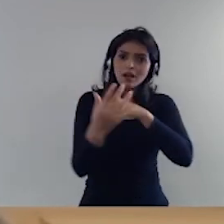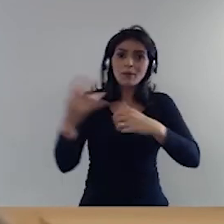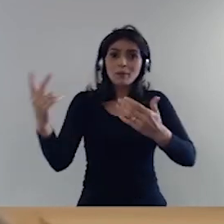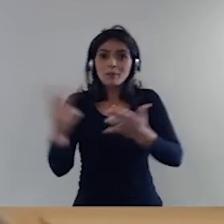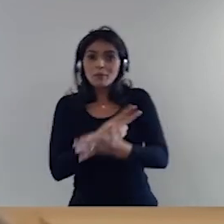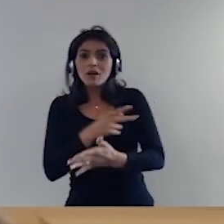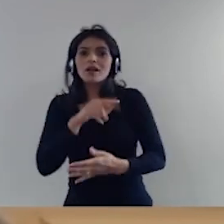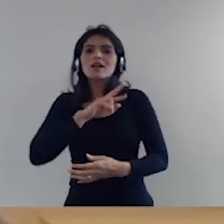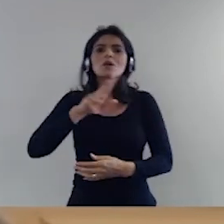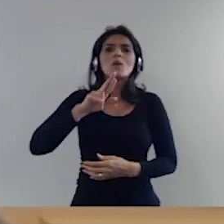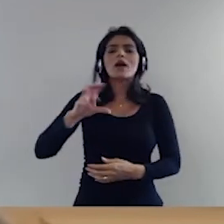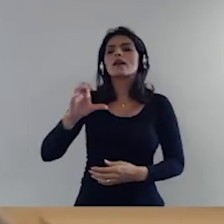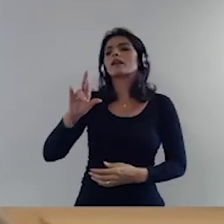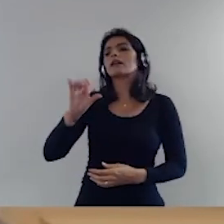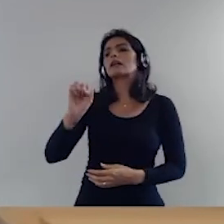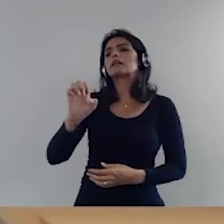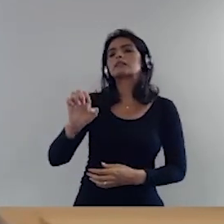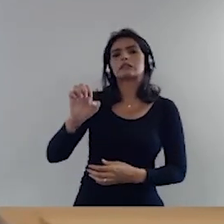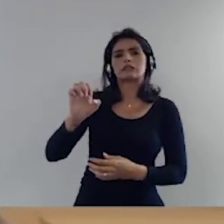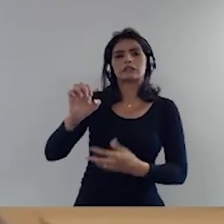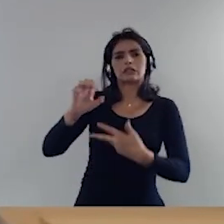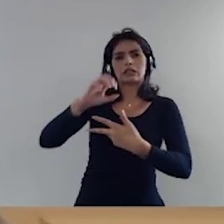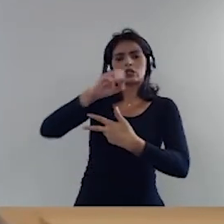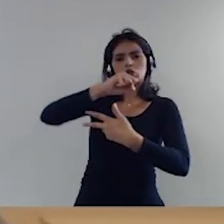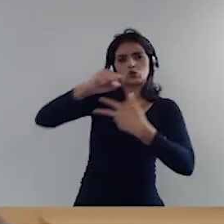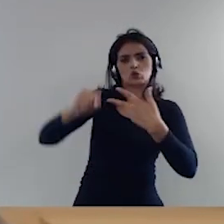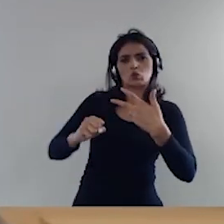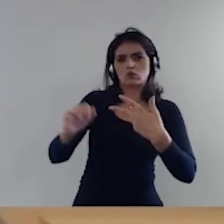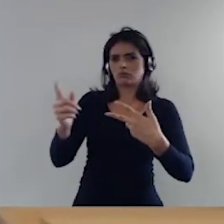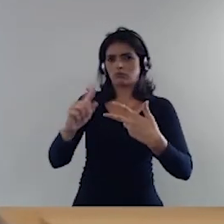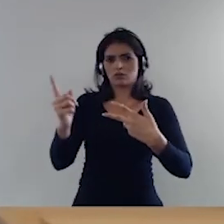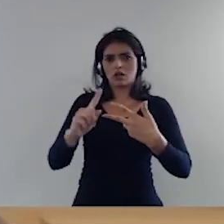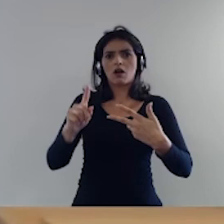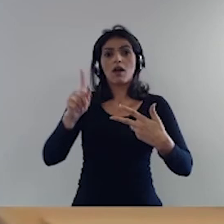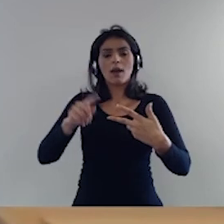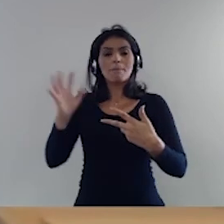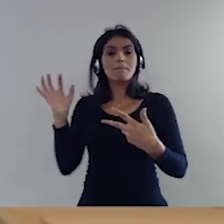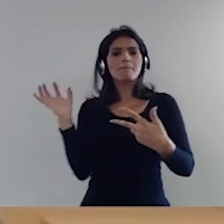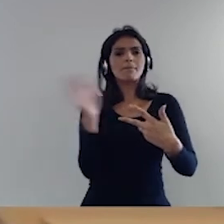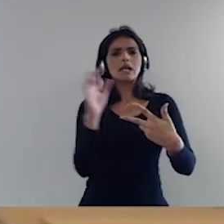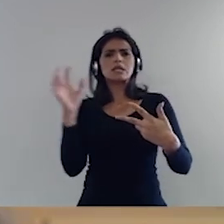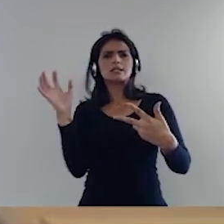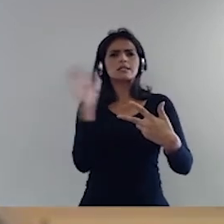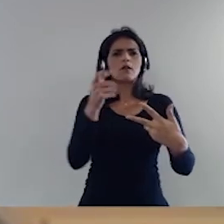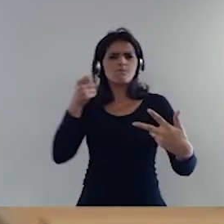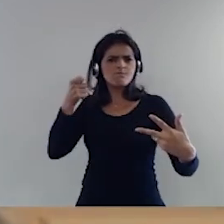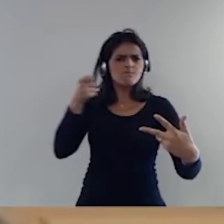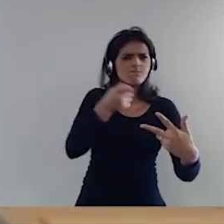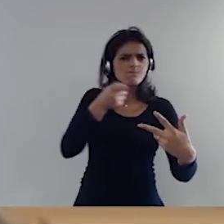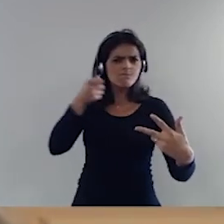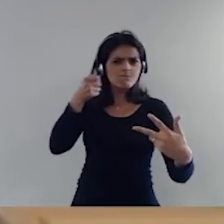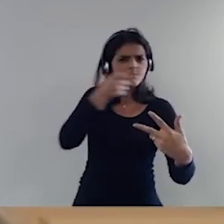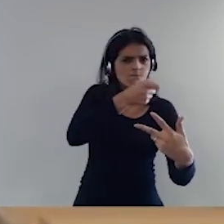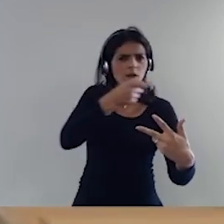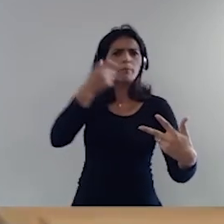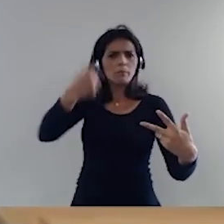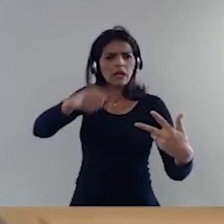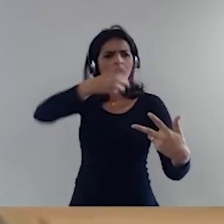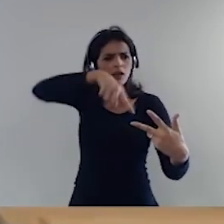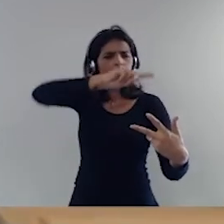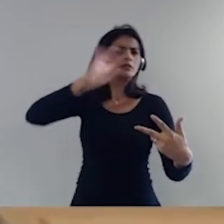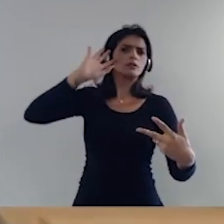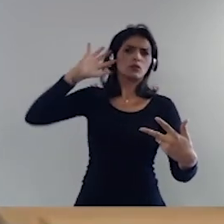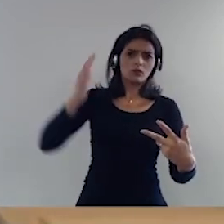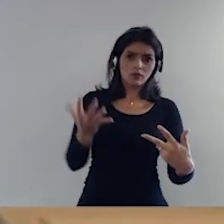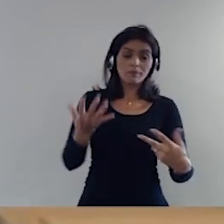não crise institucional, mas coloca pressão sobre as instituições, na medida em